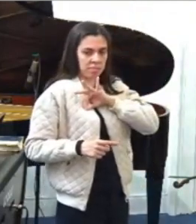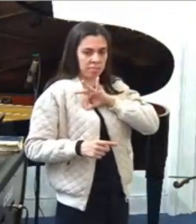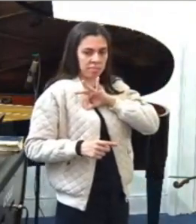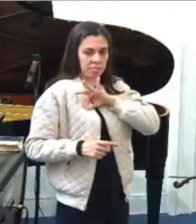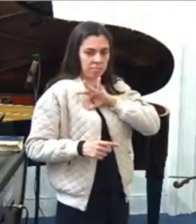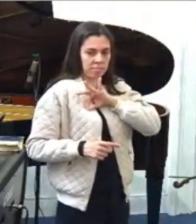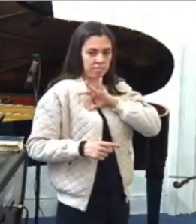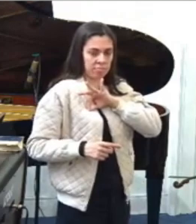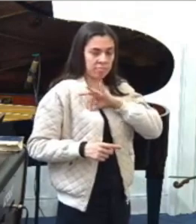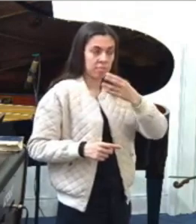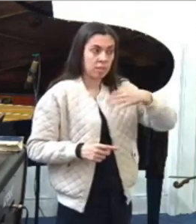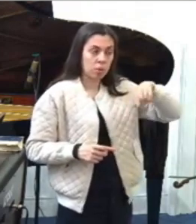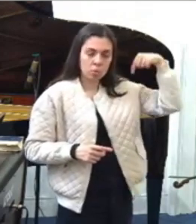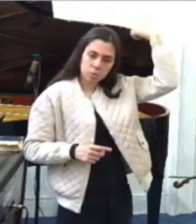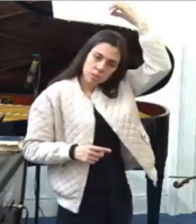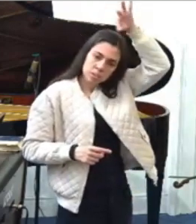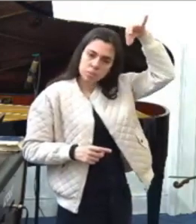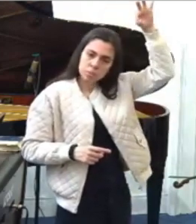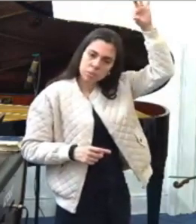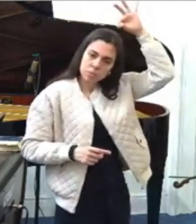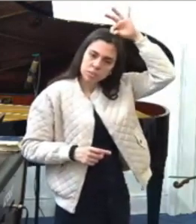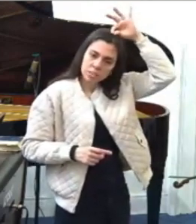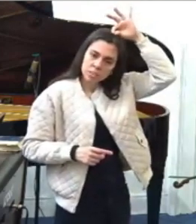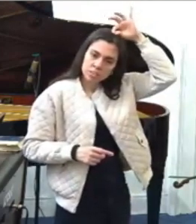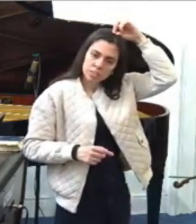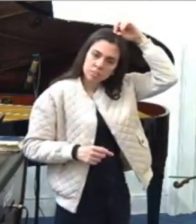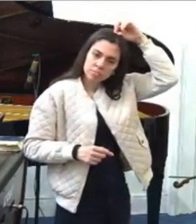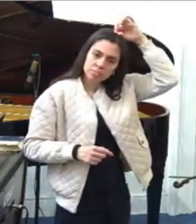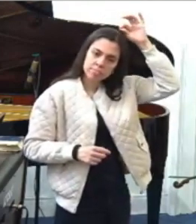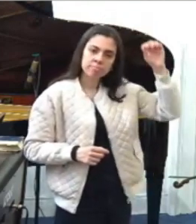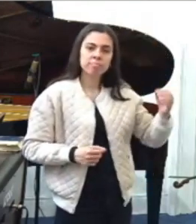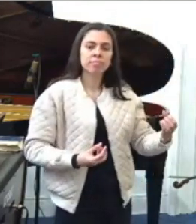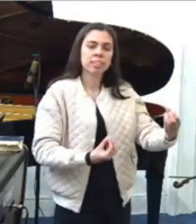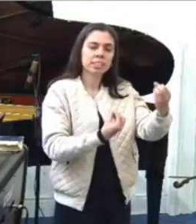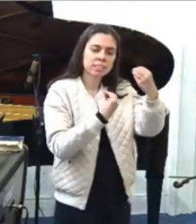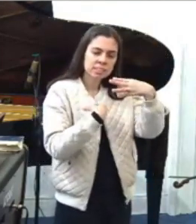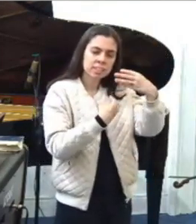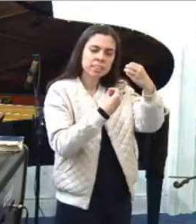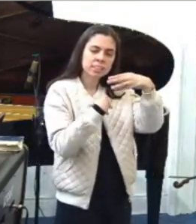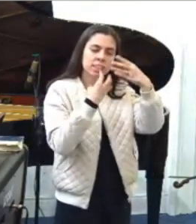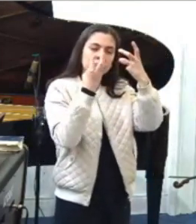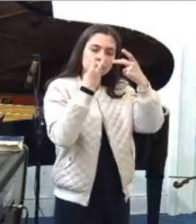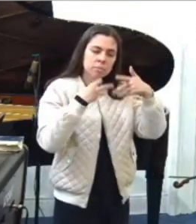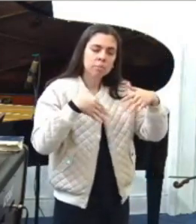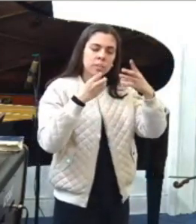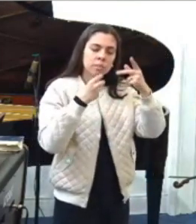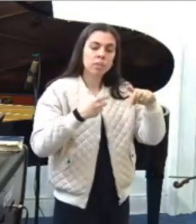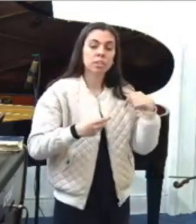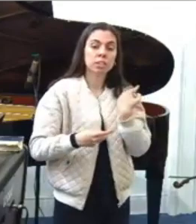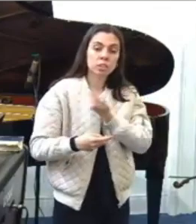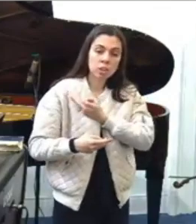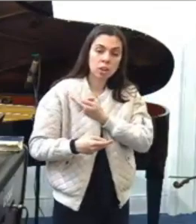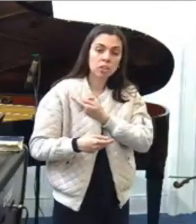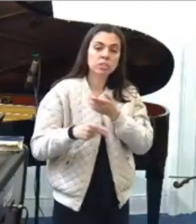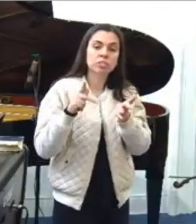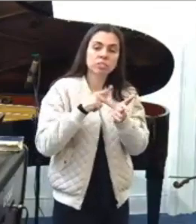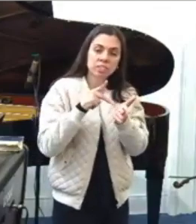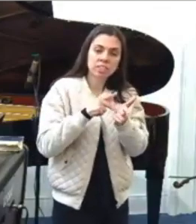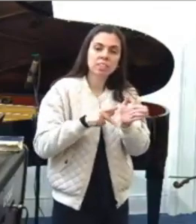nosso Espírito que nós somos filhos de Deus. Que Satanás